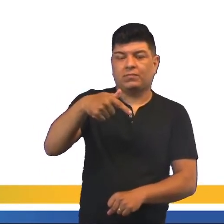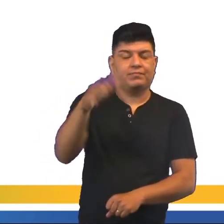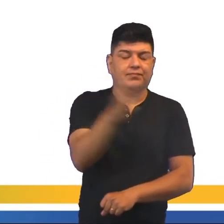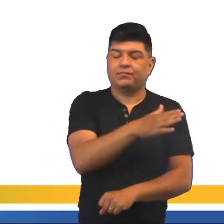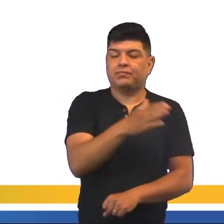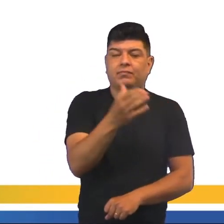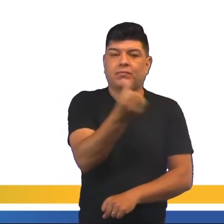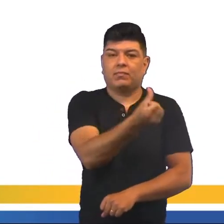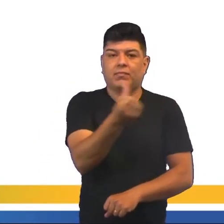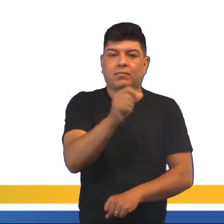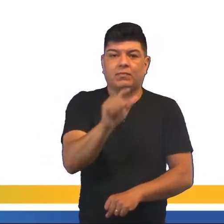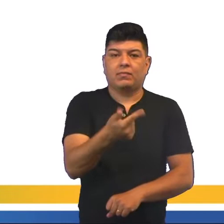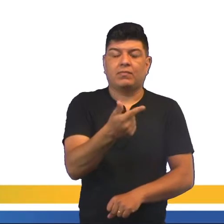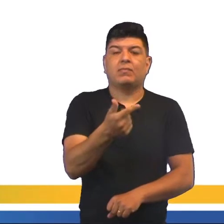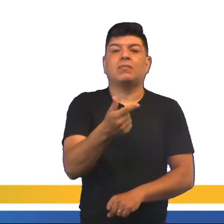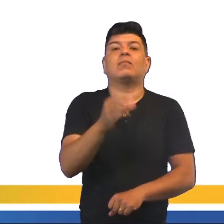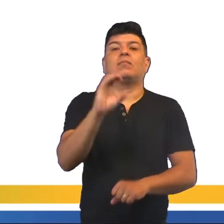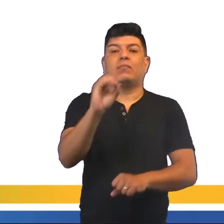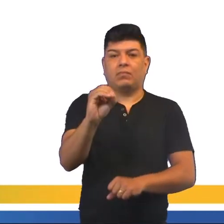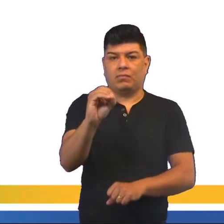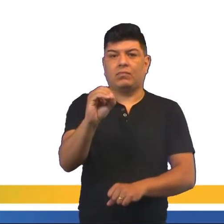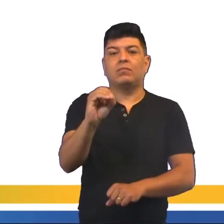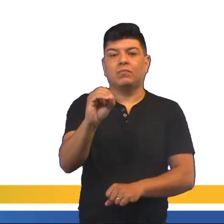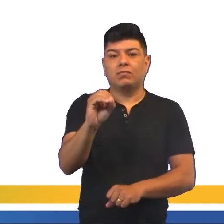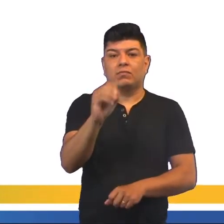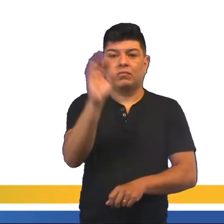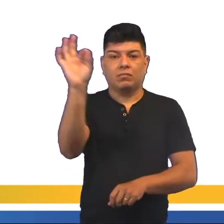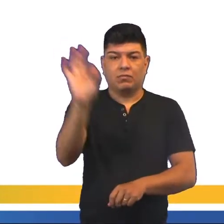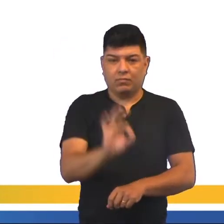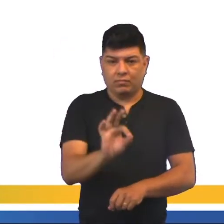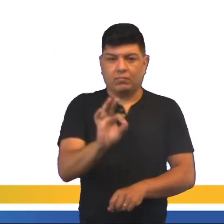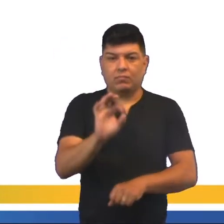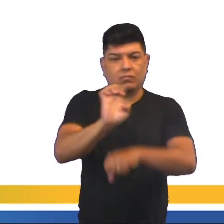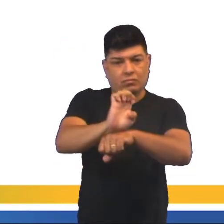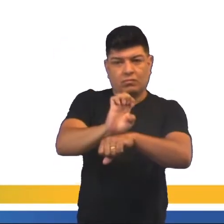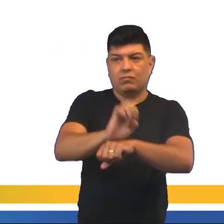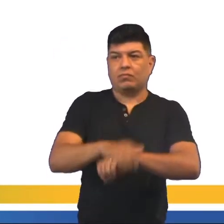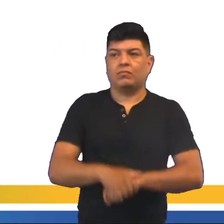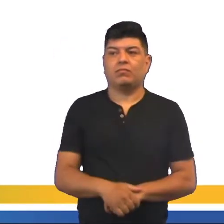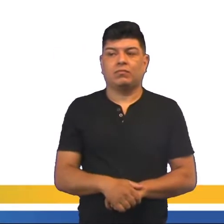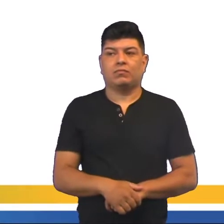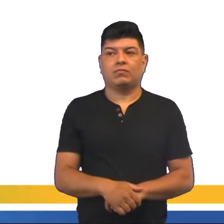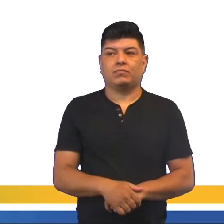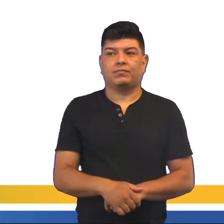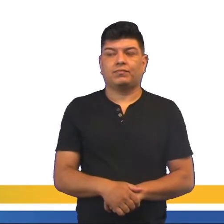66% da população de seus referidos estados, né? Então,